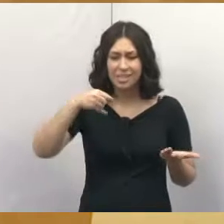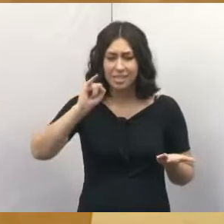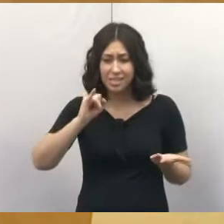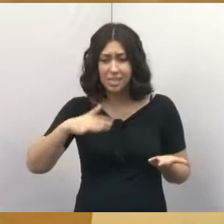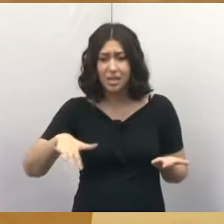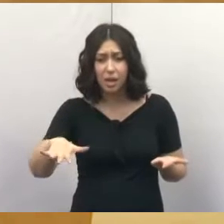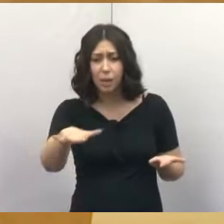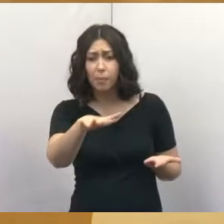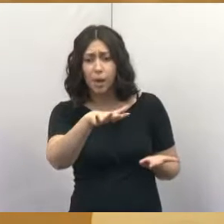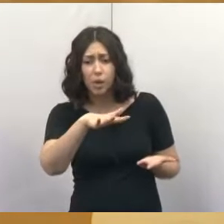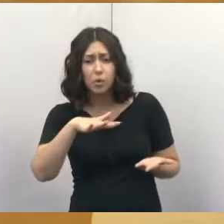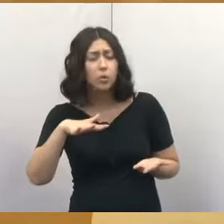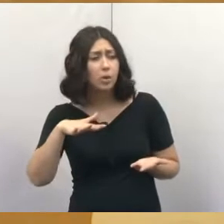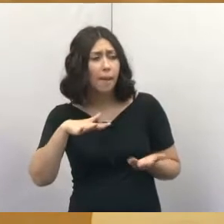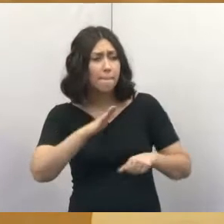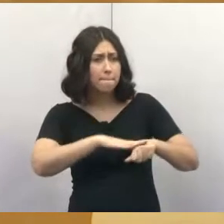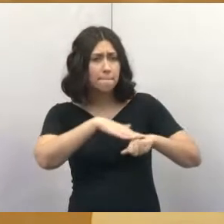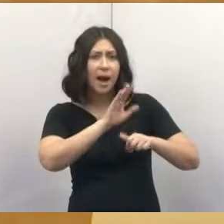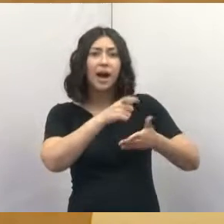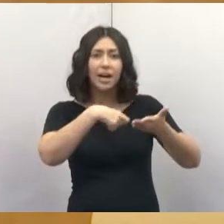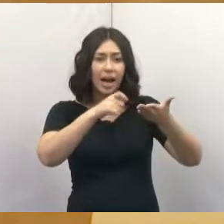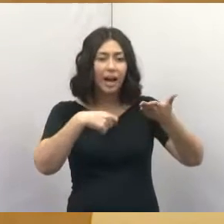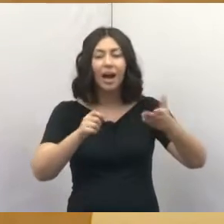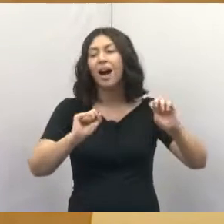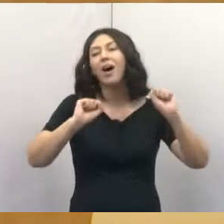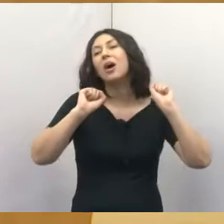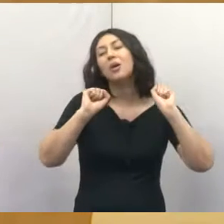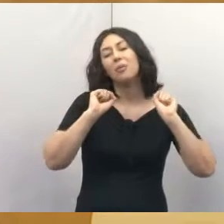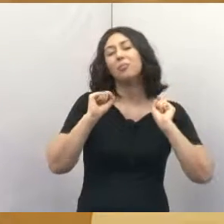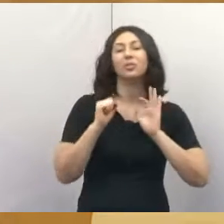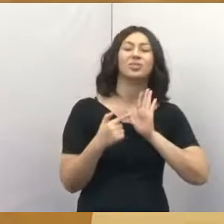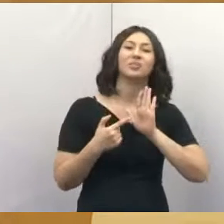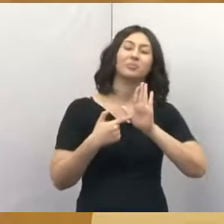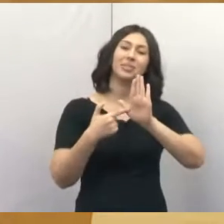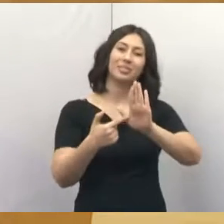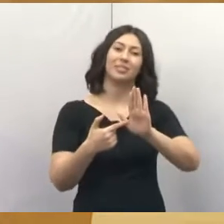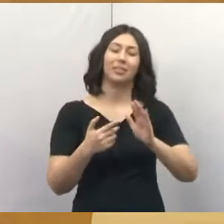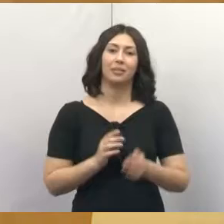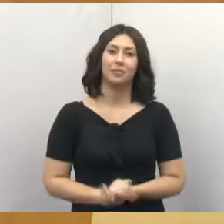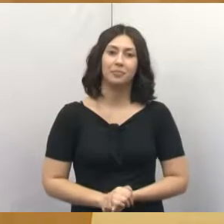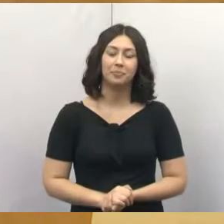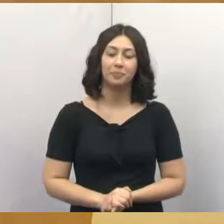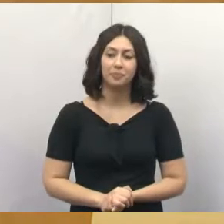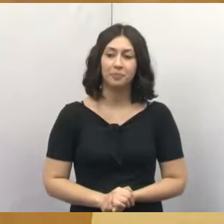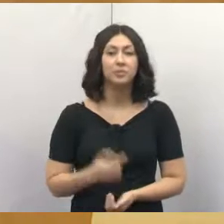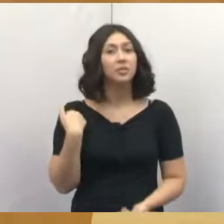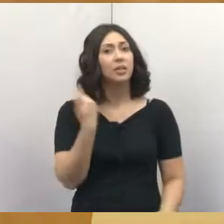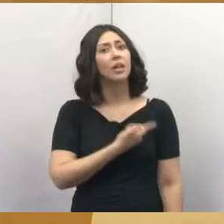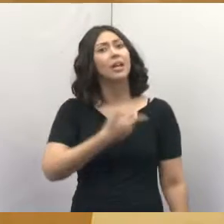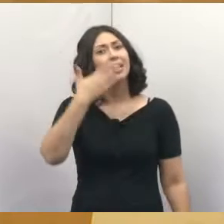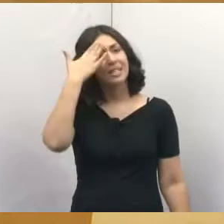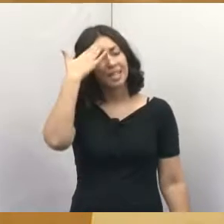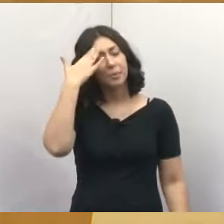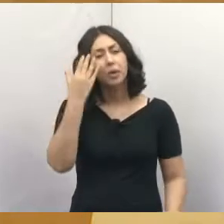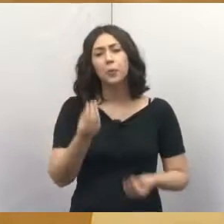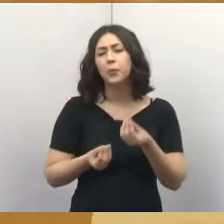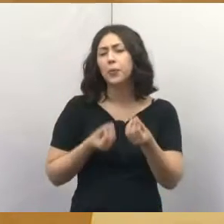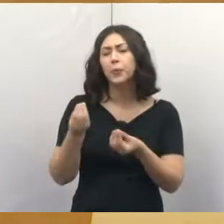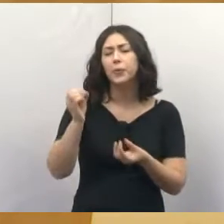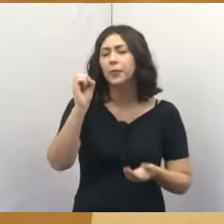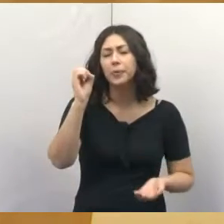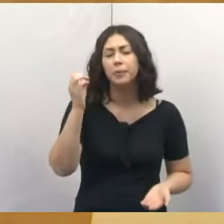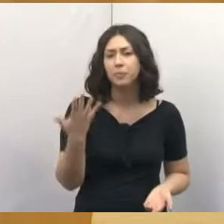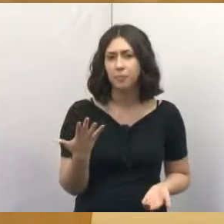maioria tiver assinando a emenda, aí vai poder apresentar. E a gente sabe bem como funciona o